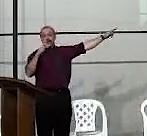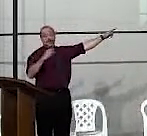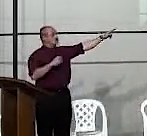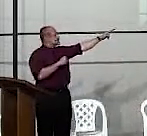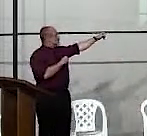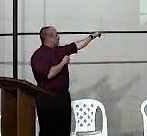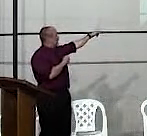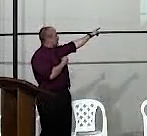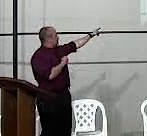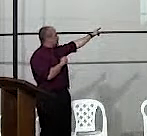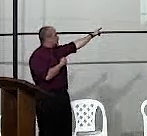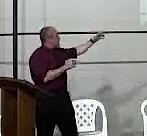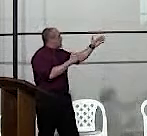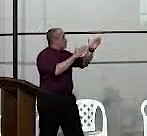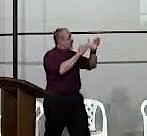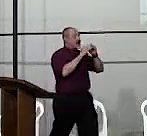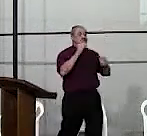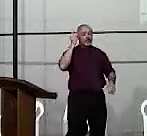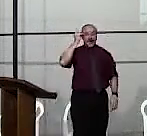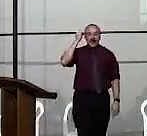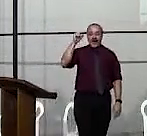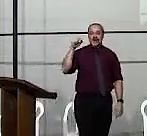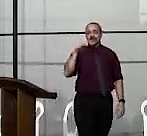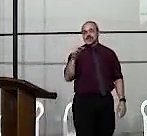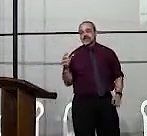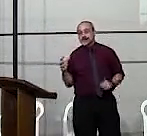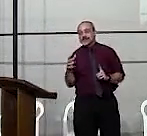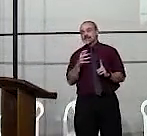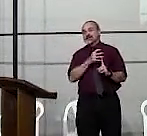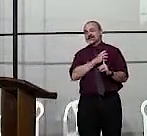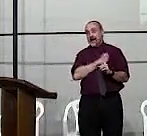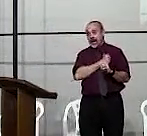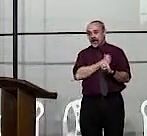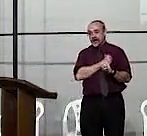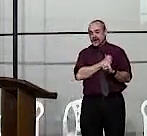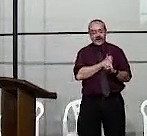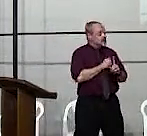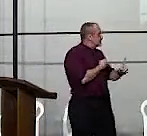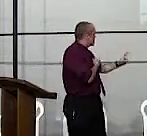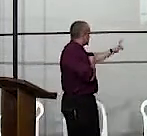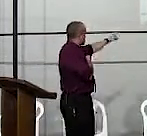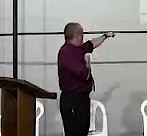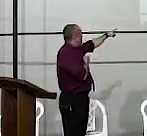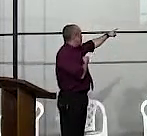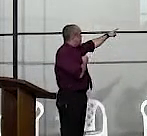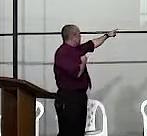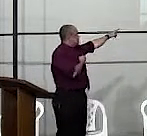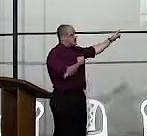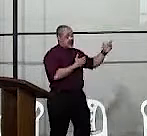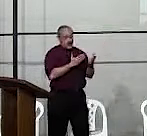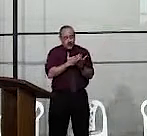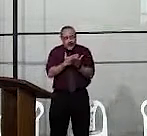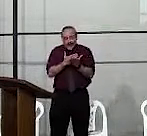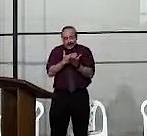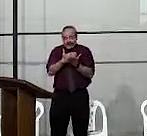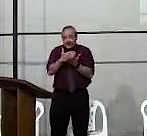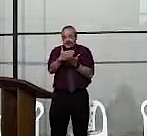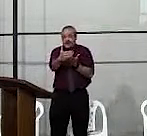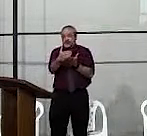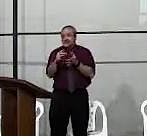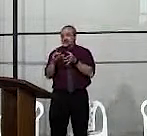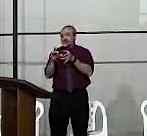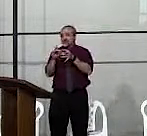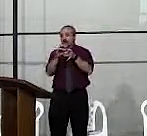Arrependa do seu pecado e pede para Deus se salvar. Eu